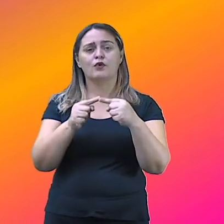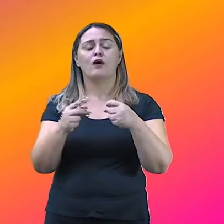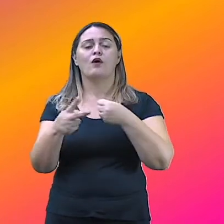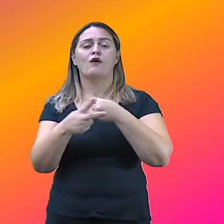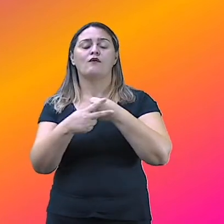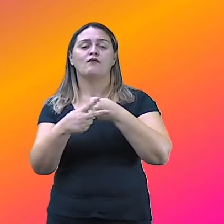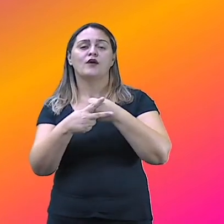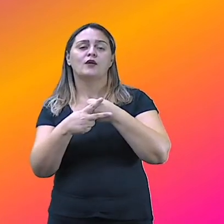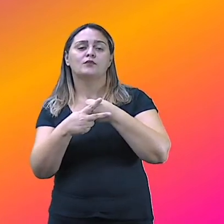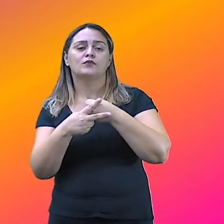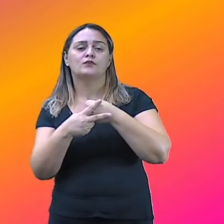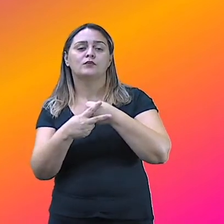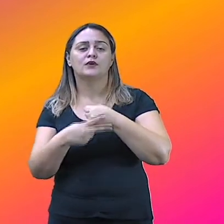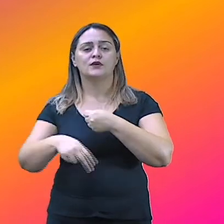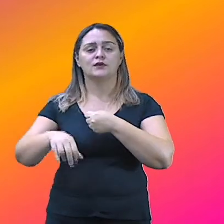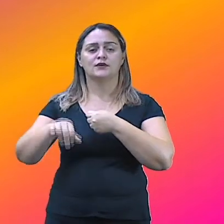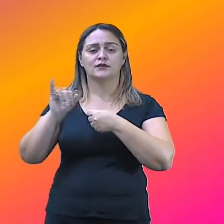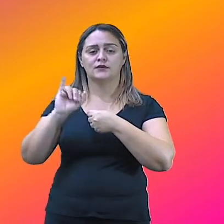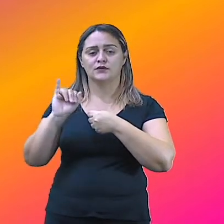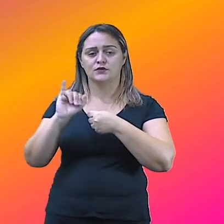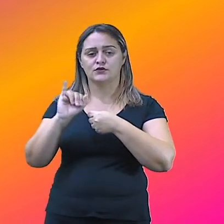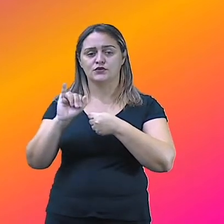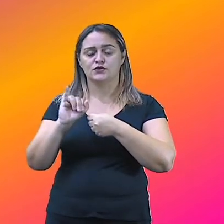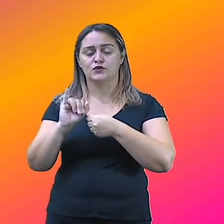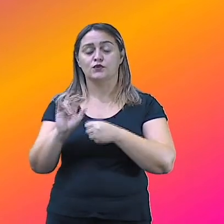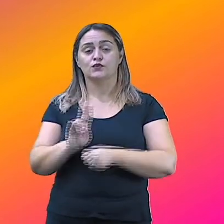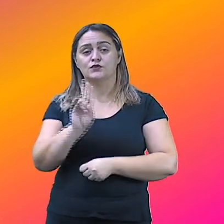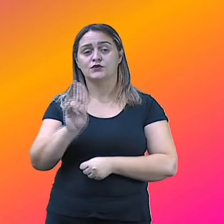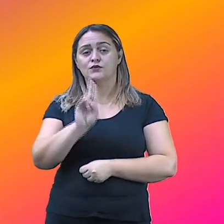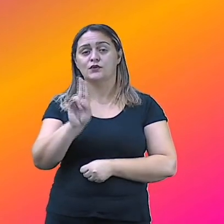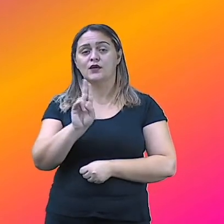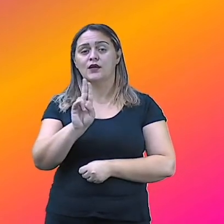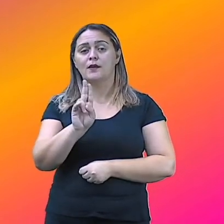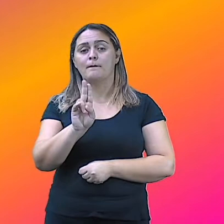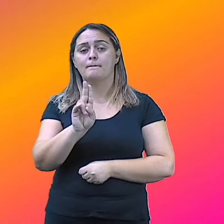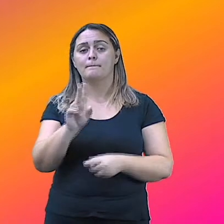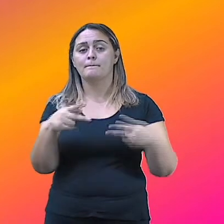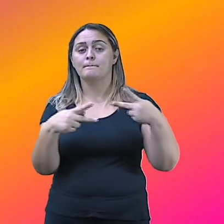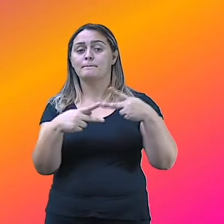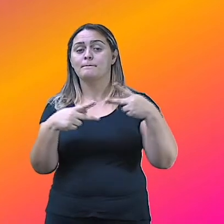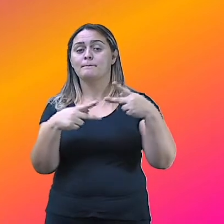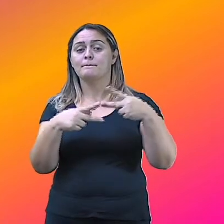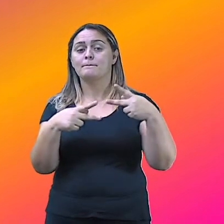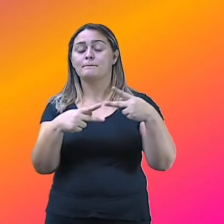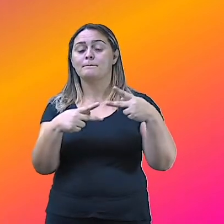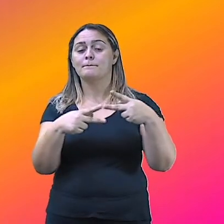auxílio de uma preposição. Isso mesmo. Eles se esqueceram do seu